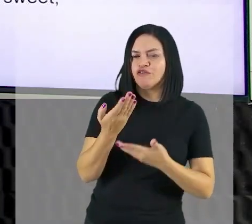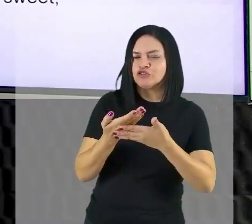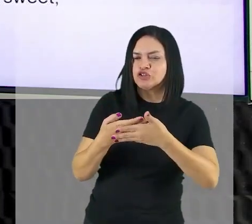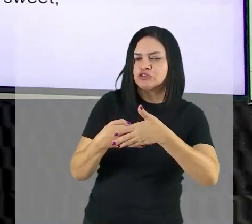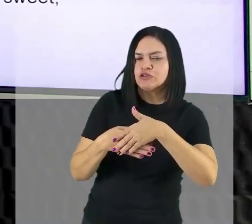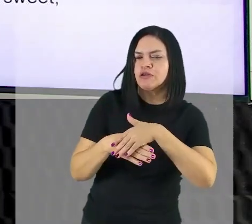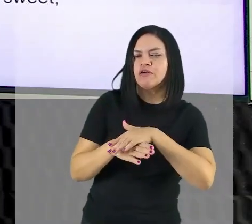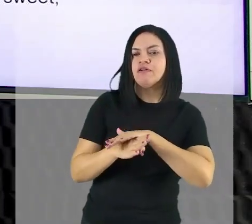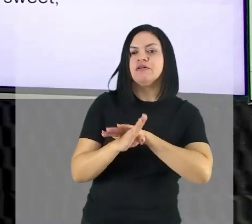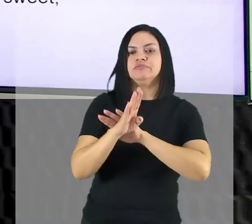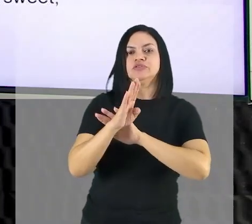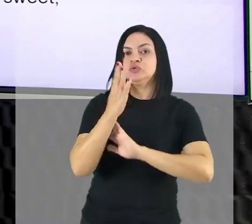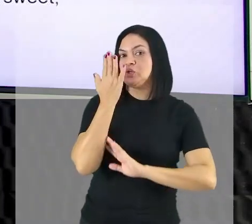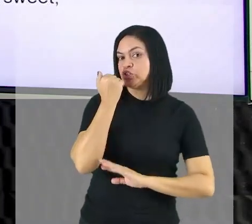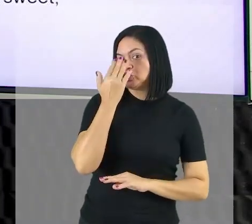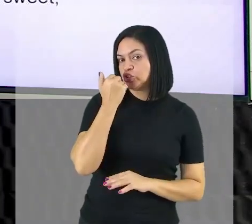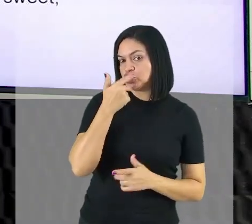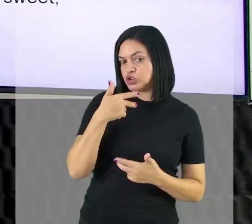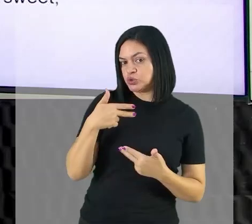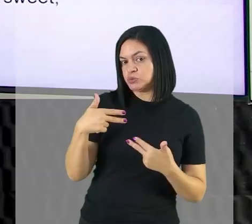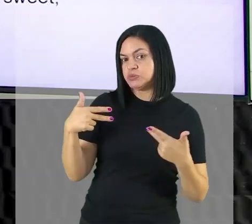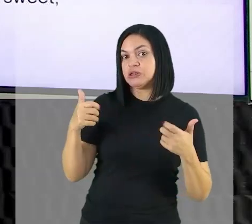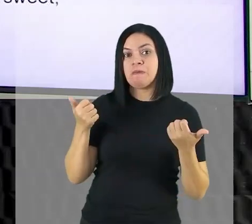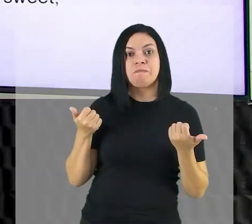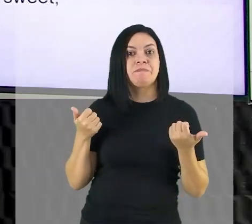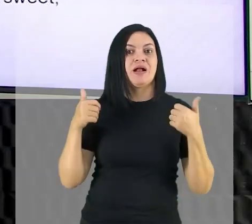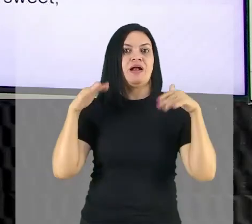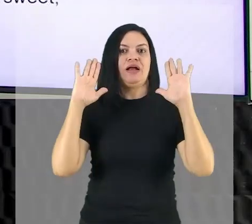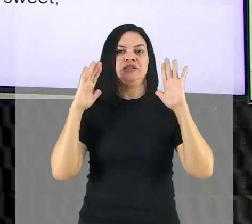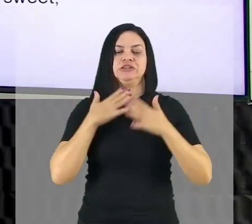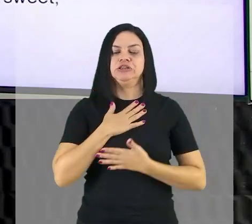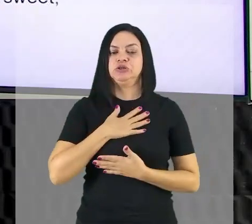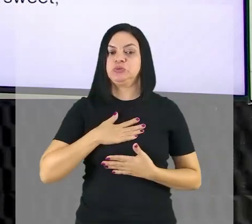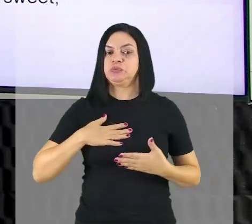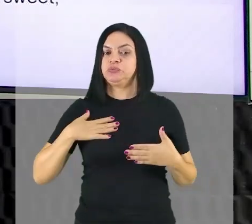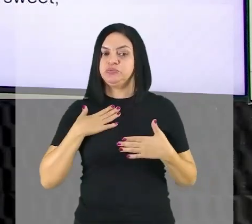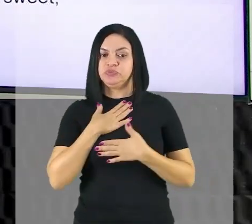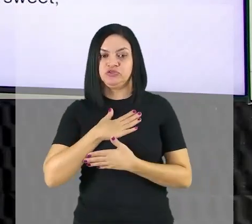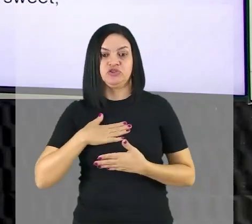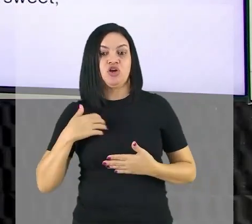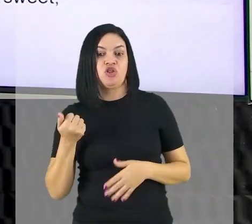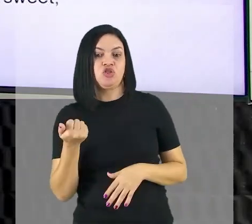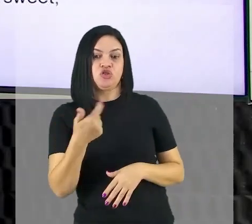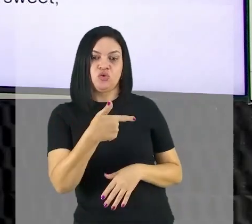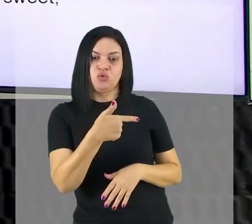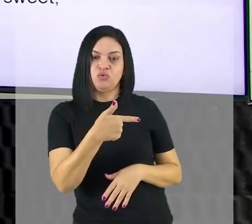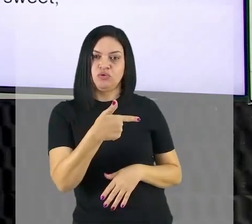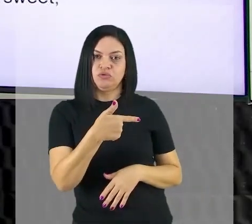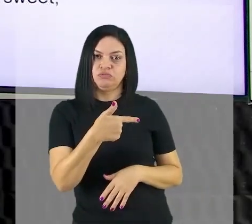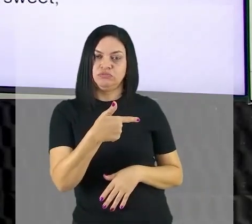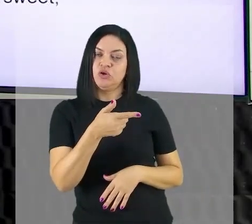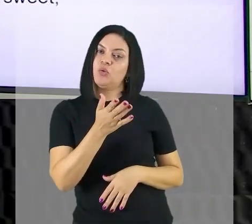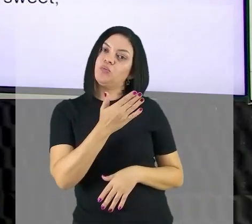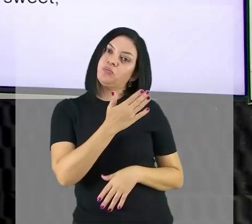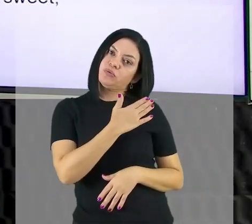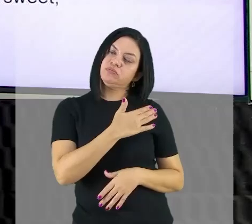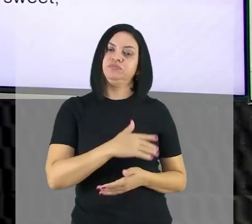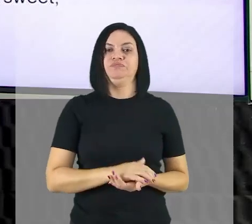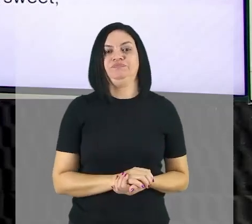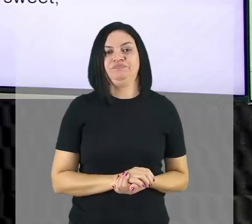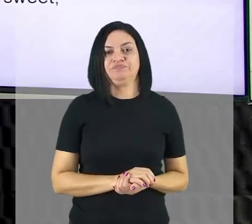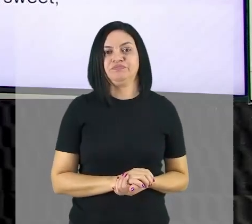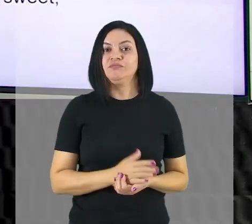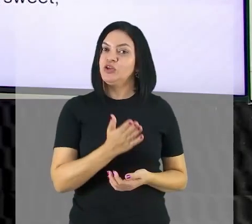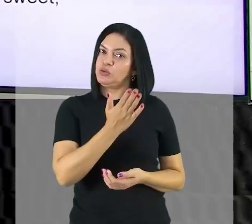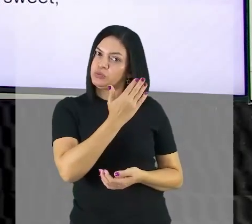hábitos alimentares que são mais prazerosos do que os antigos.